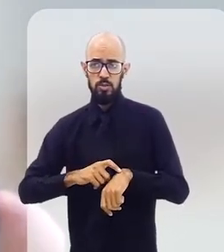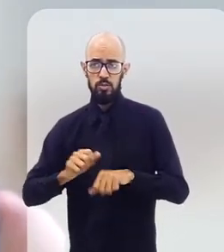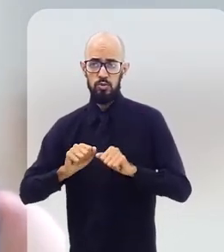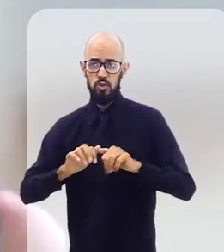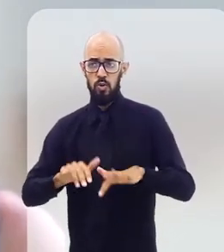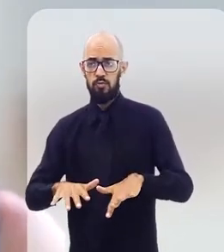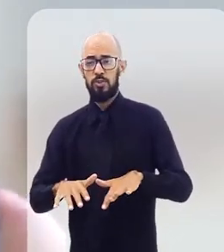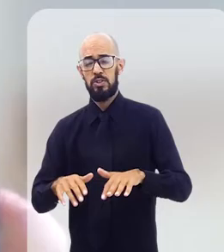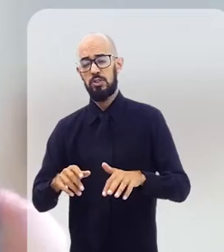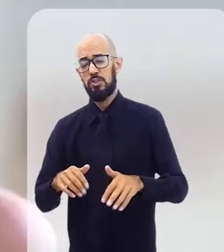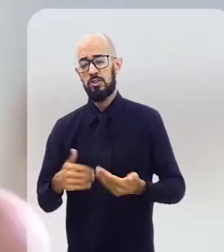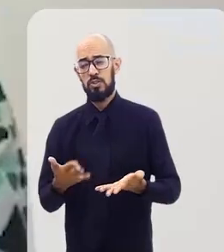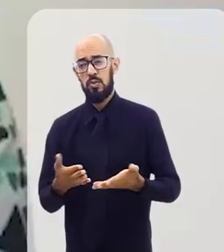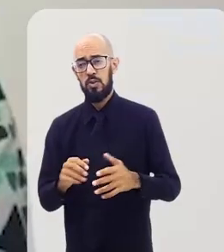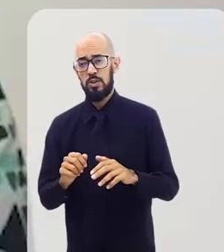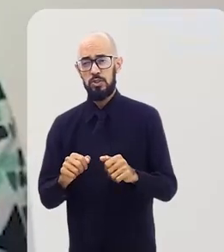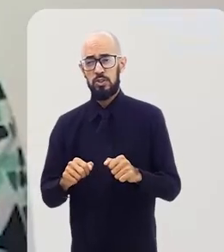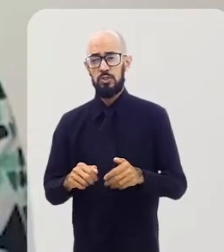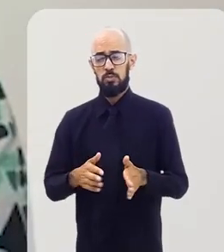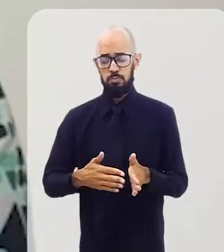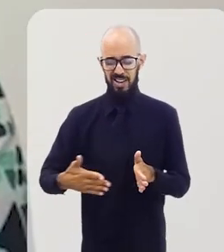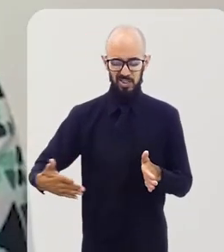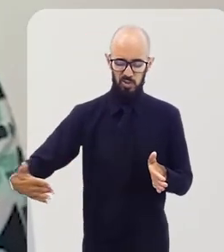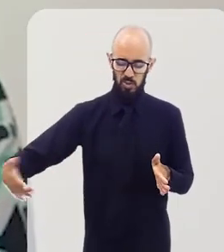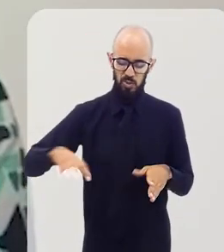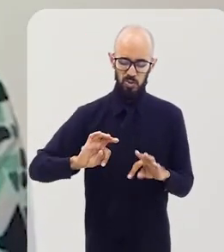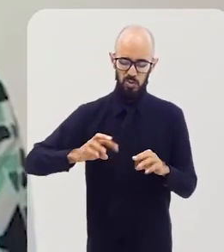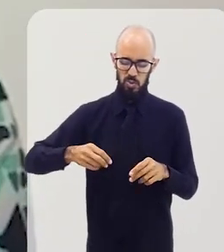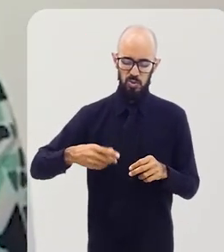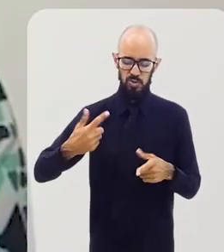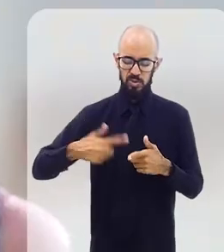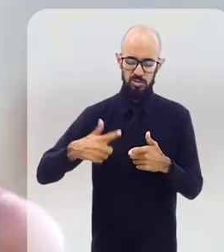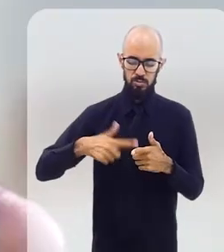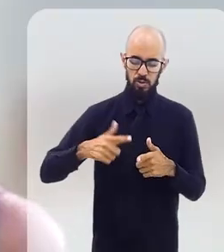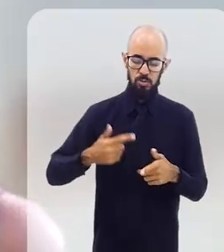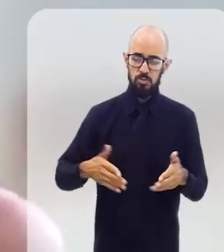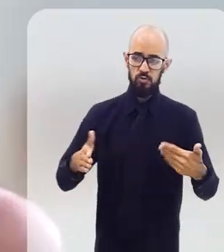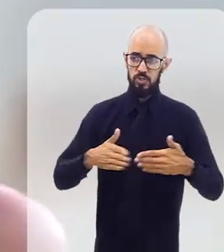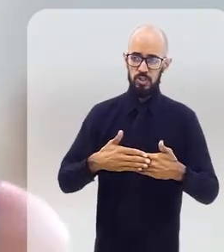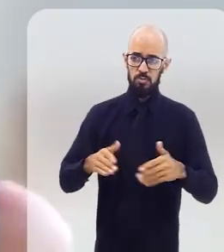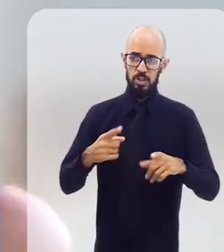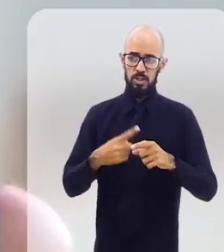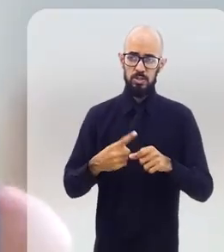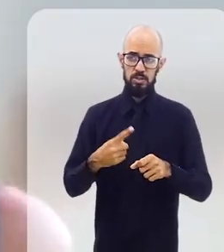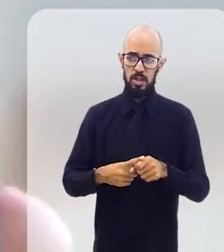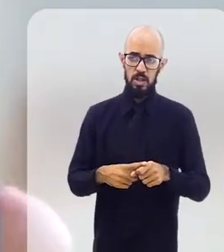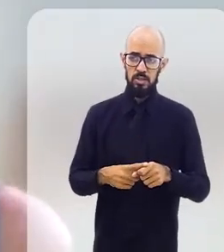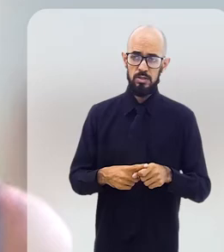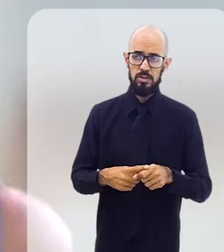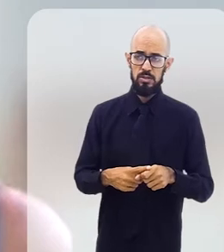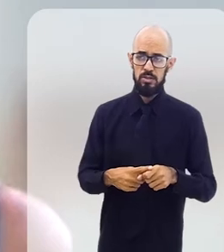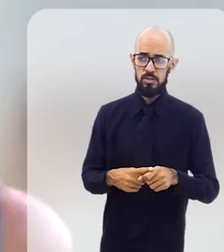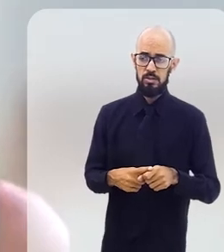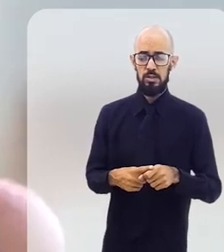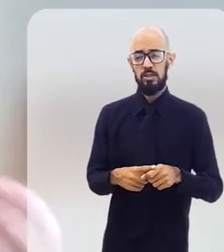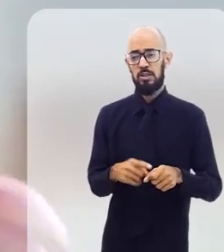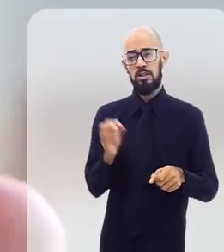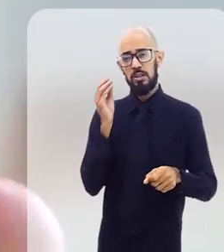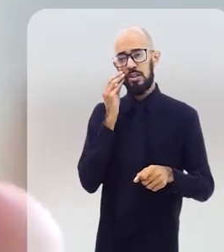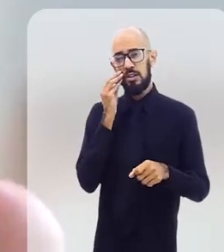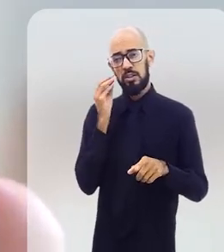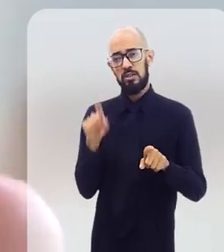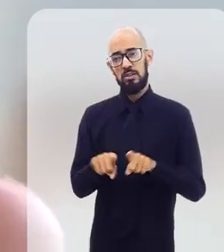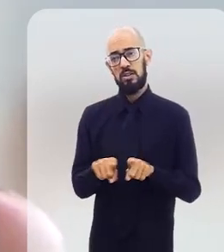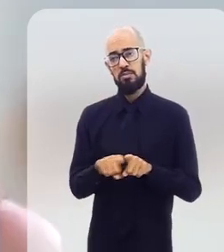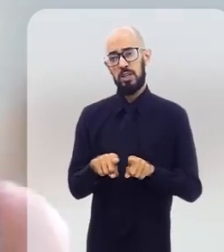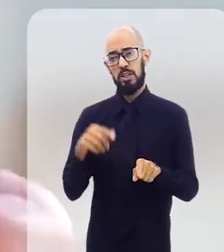Covid. Então, a gente passou por todas essas situações de lockdown, enfim, e